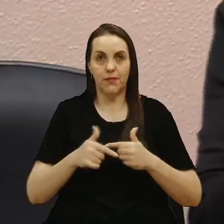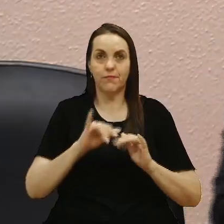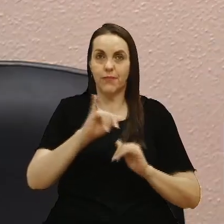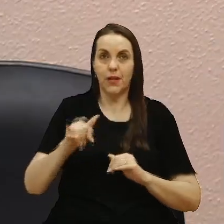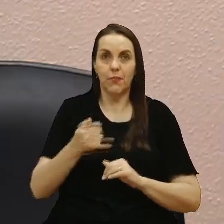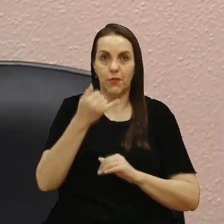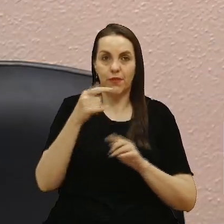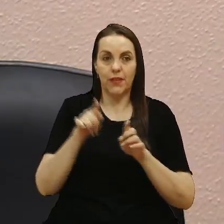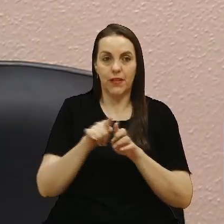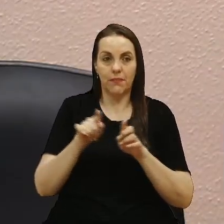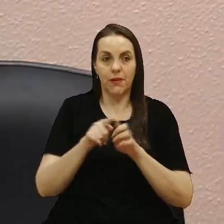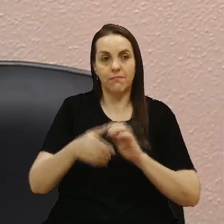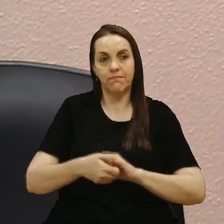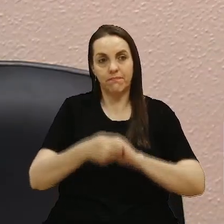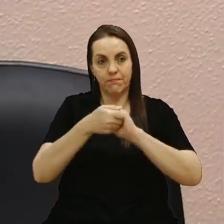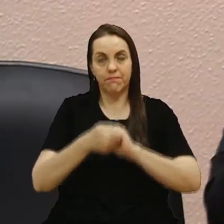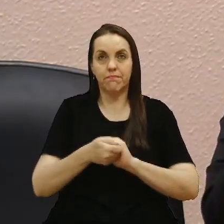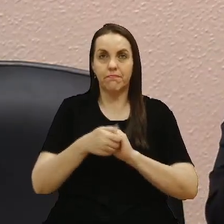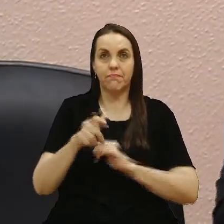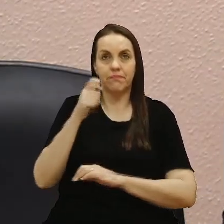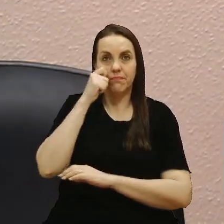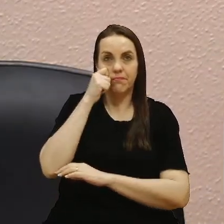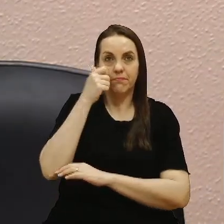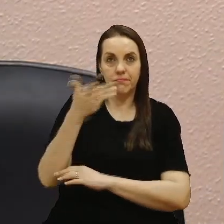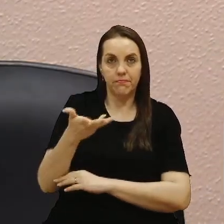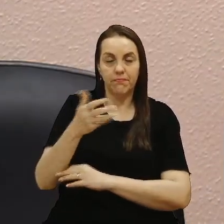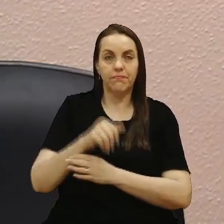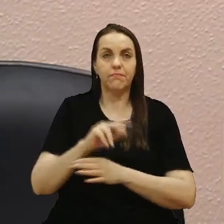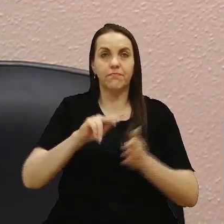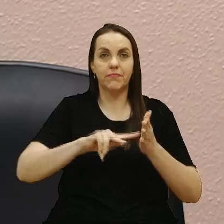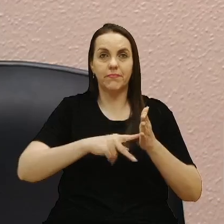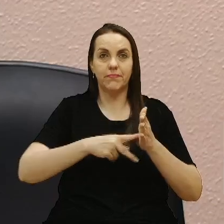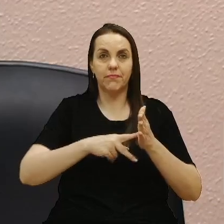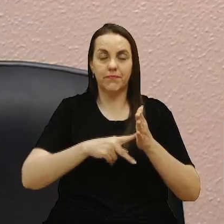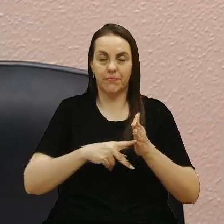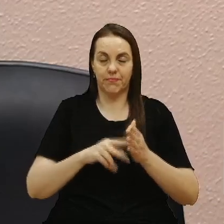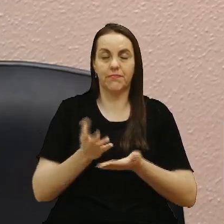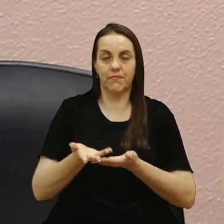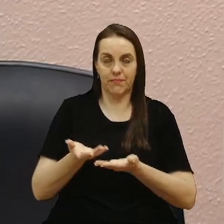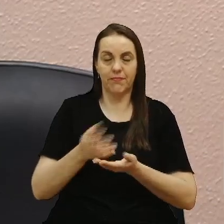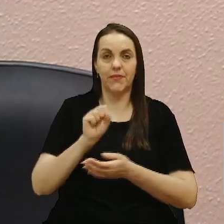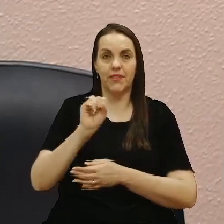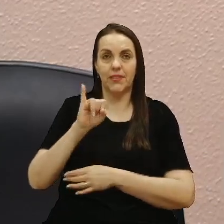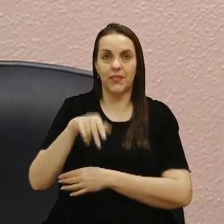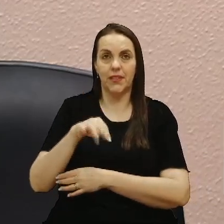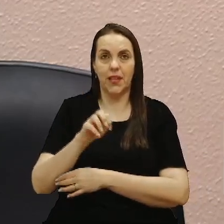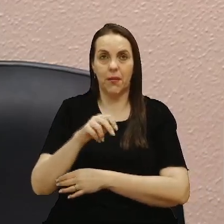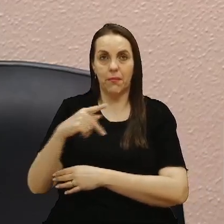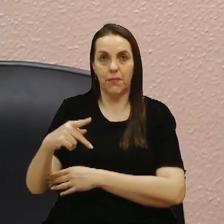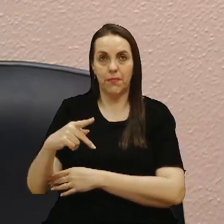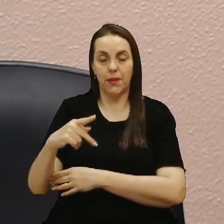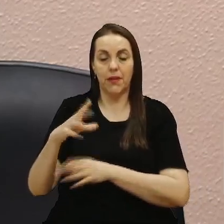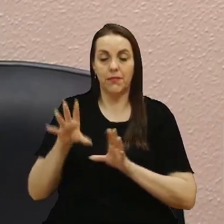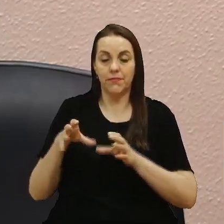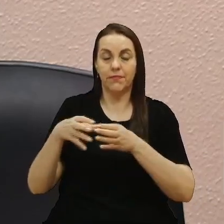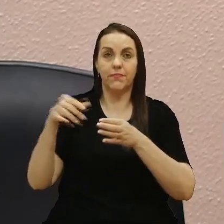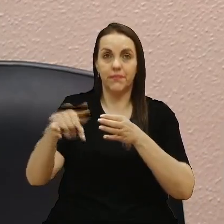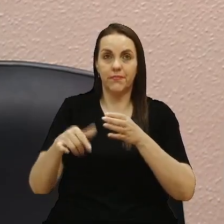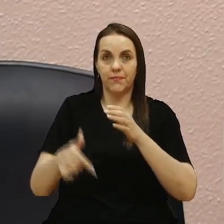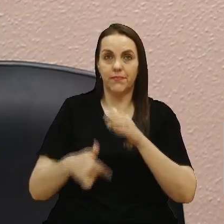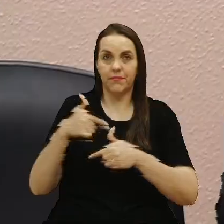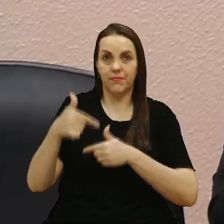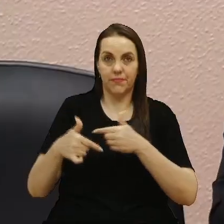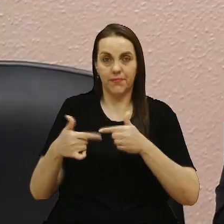para saudar a presença, o senhor já falou do Sintep, quando nós temos as categorias aqui de trabalhadores participando, a gente fica muito feliz, porque nós precisamos